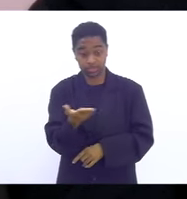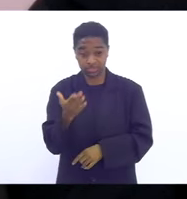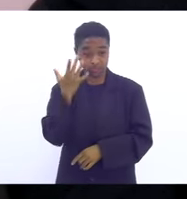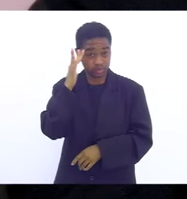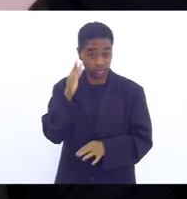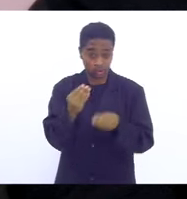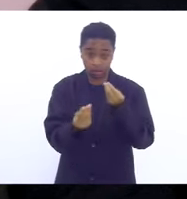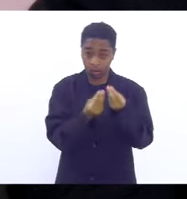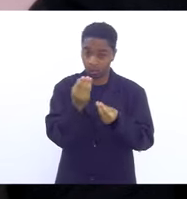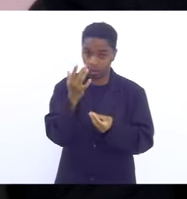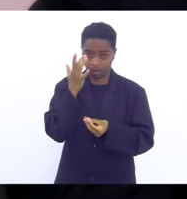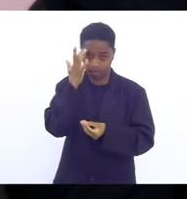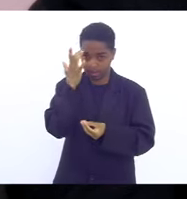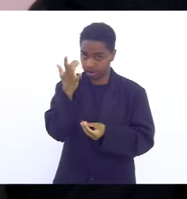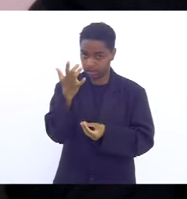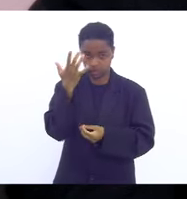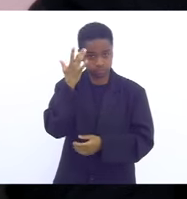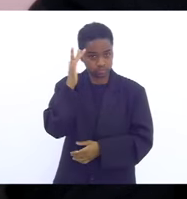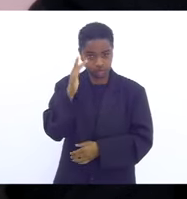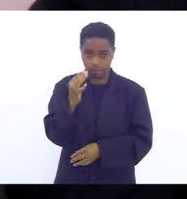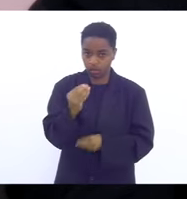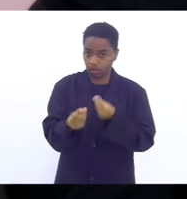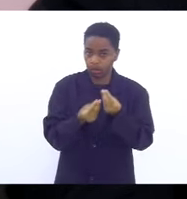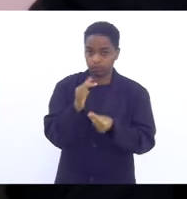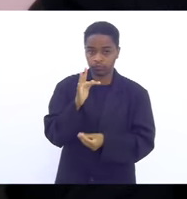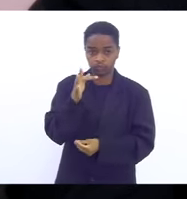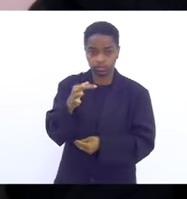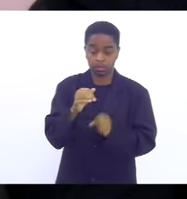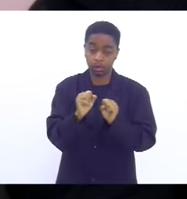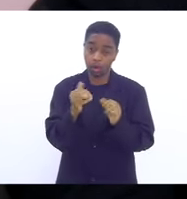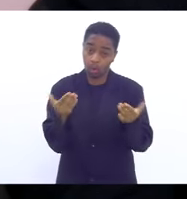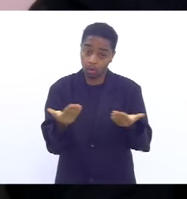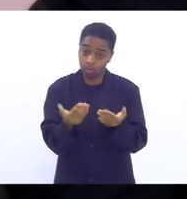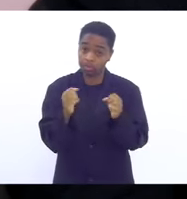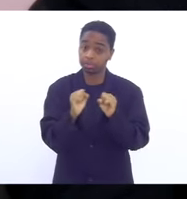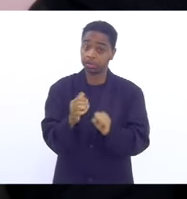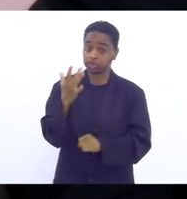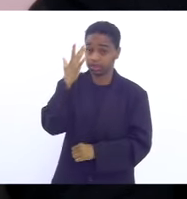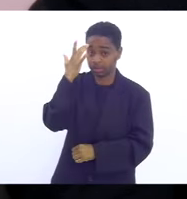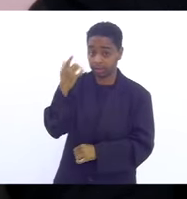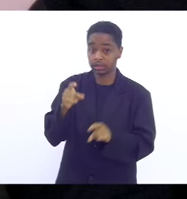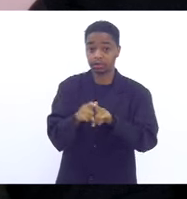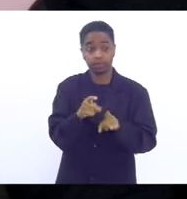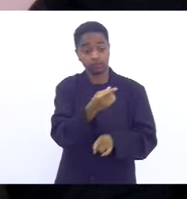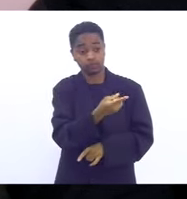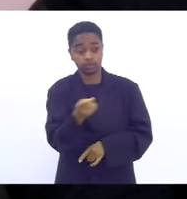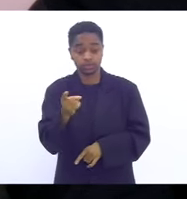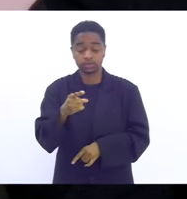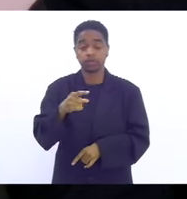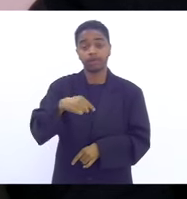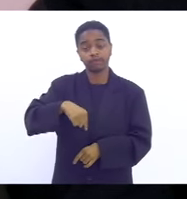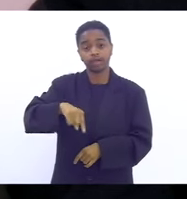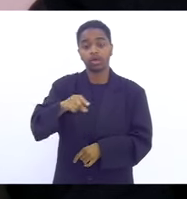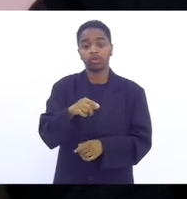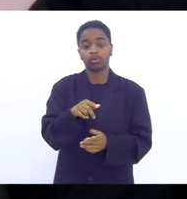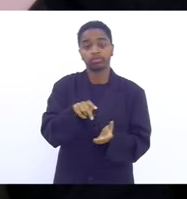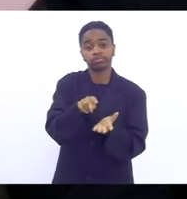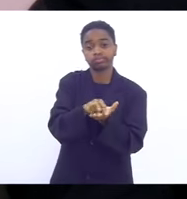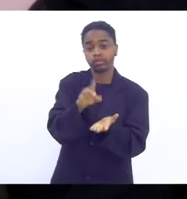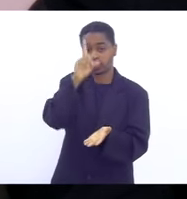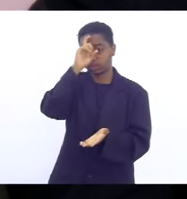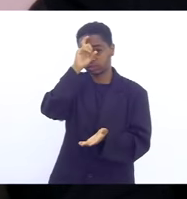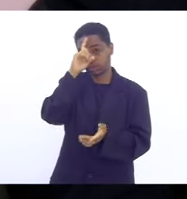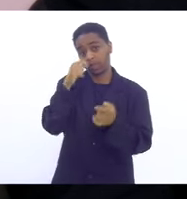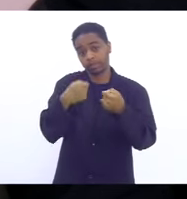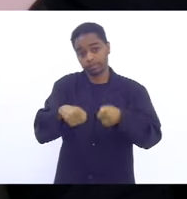manhã. Pode ser hoje, mas pode ser amanhã também de vocês, pode estar em algum hospital, em algum lugar qualquer e precisando. E